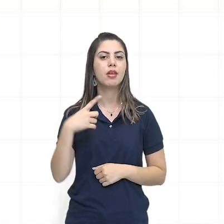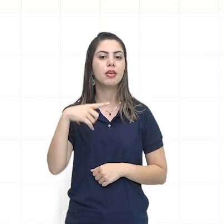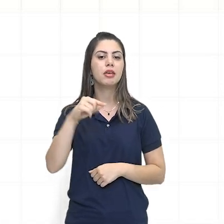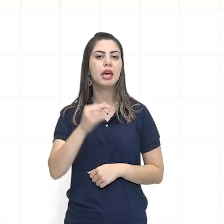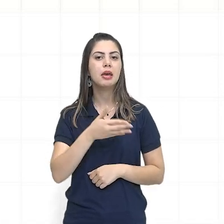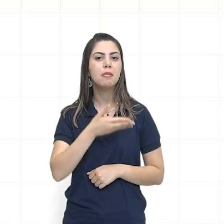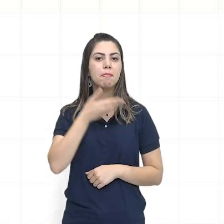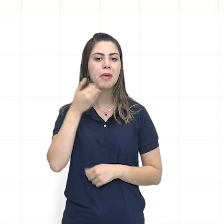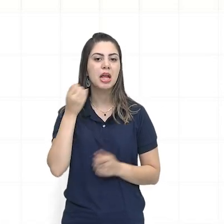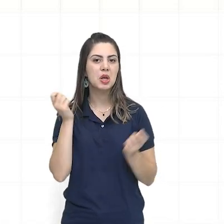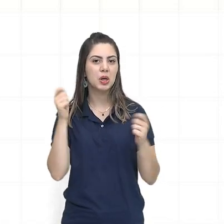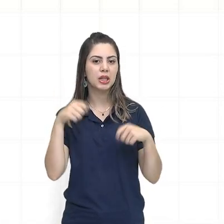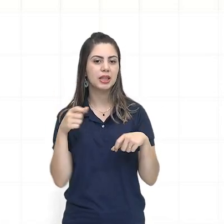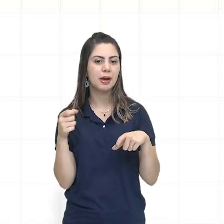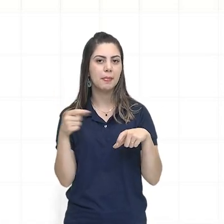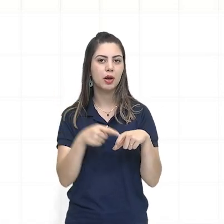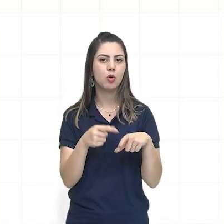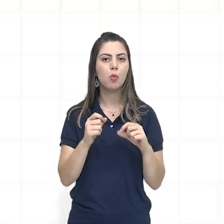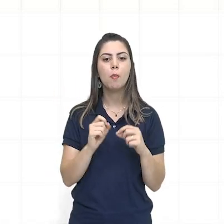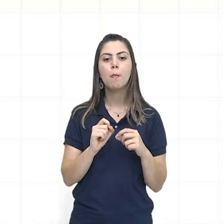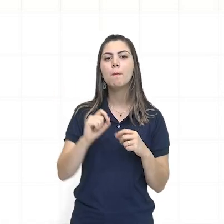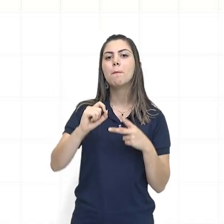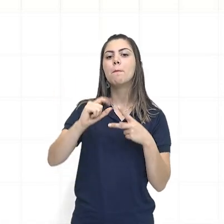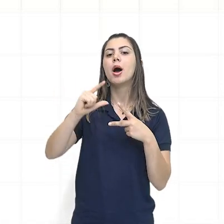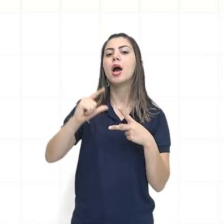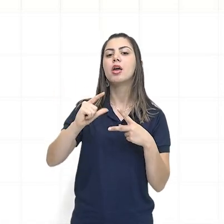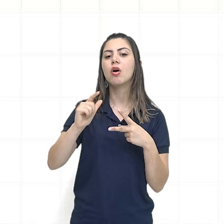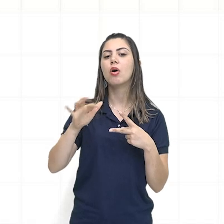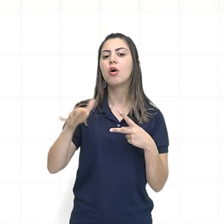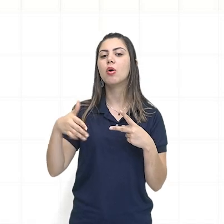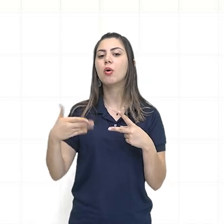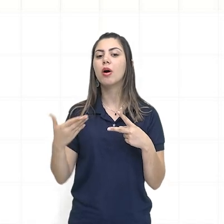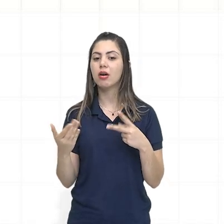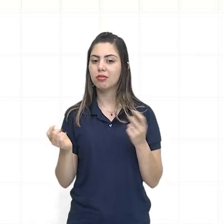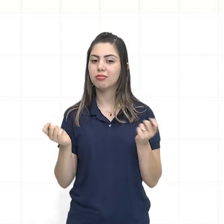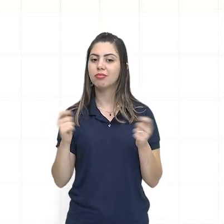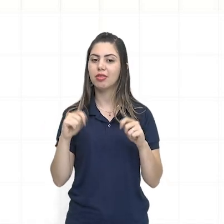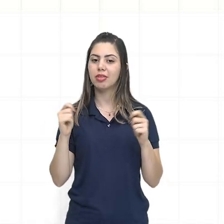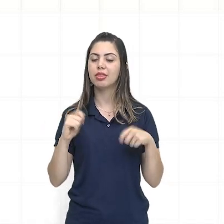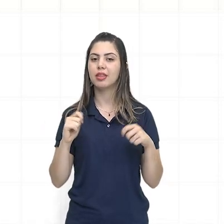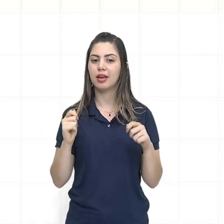tem o maior ângulo, né? Quem tem o maior ângulo de visão vai conseguir,